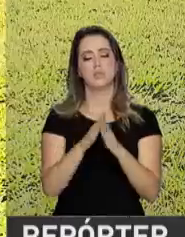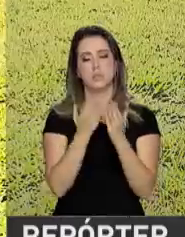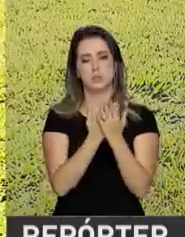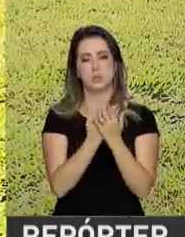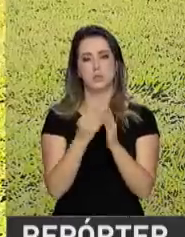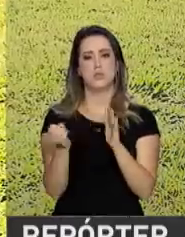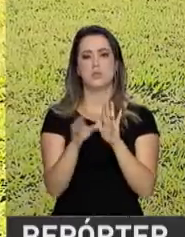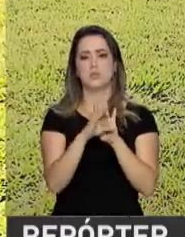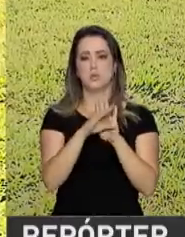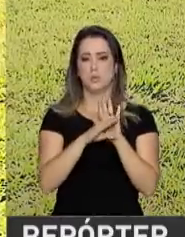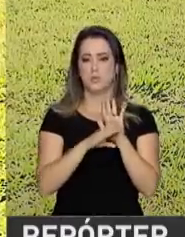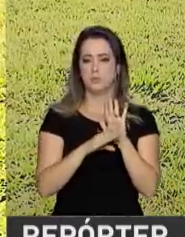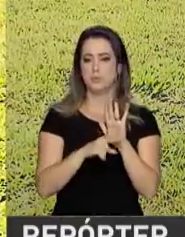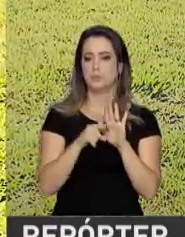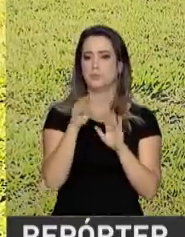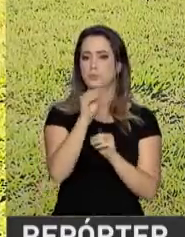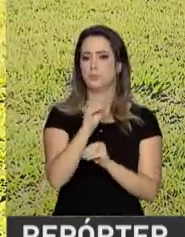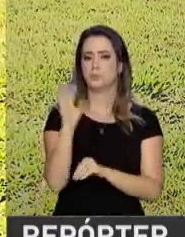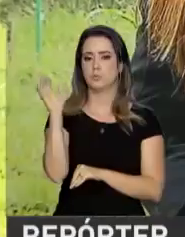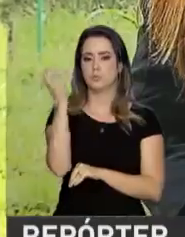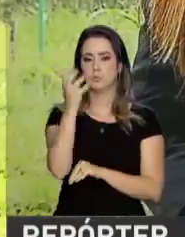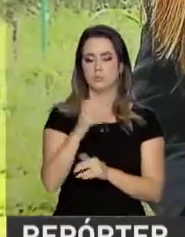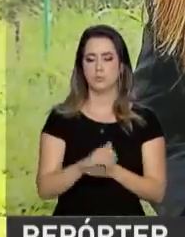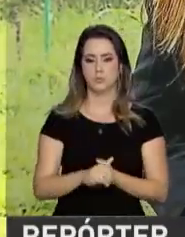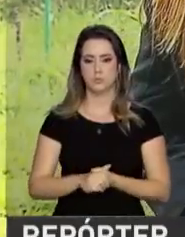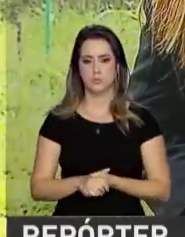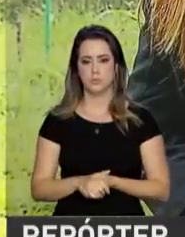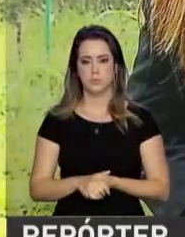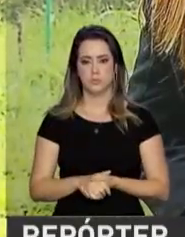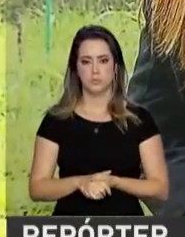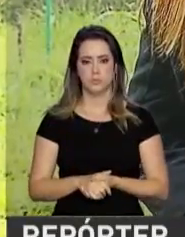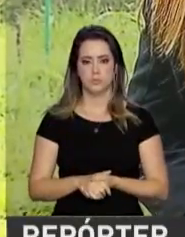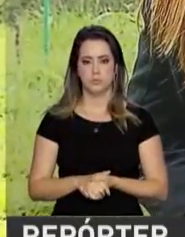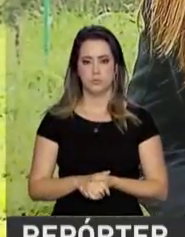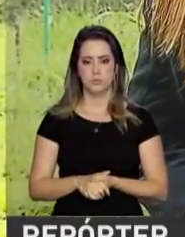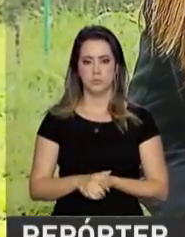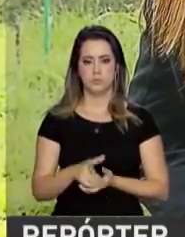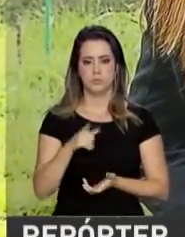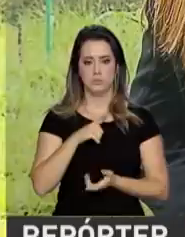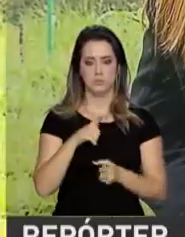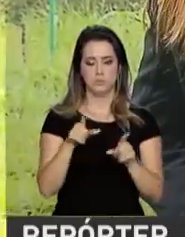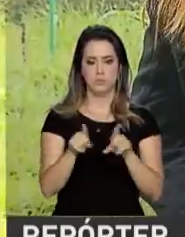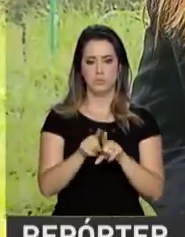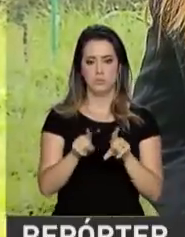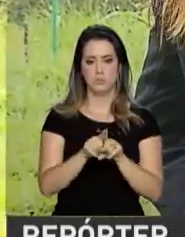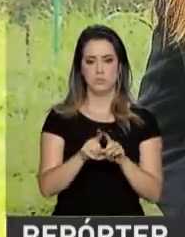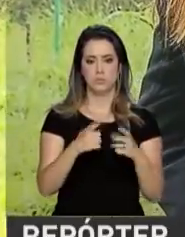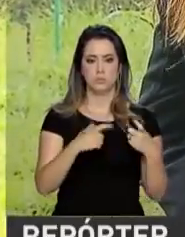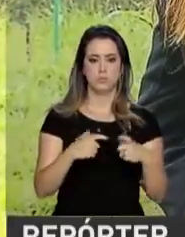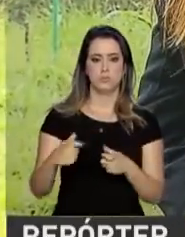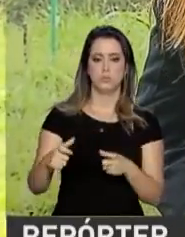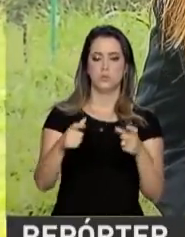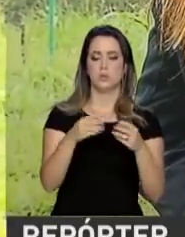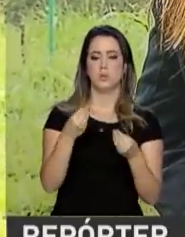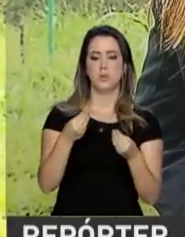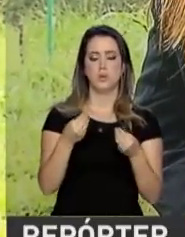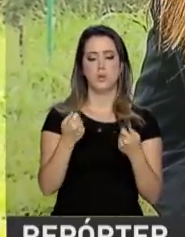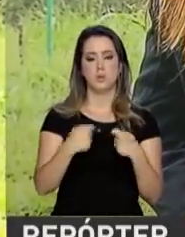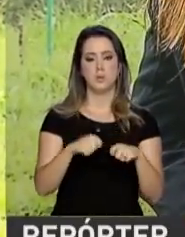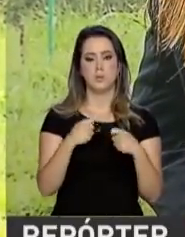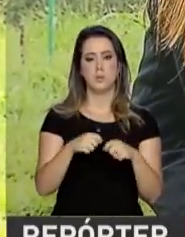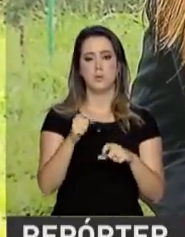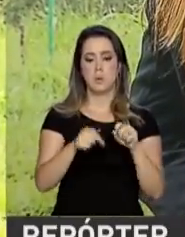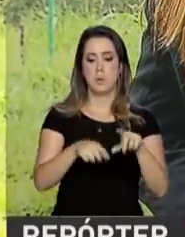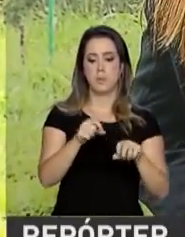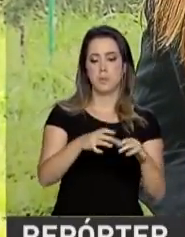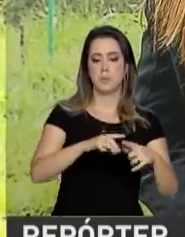projetos de preservação do meio ambiente teremos também a implementação de algumas formas orgânicas que inclusive serviram